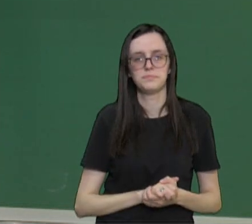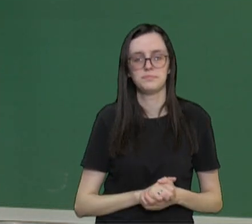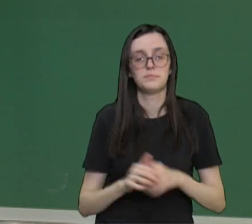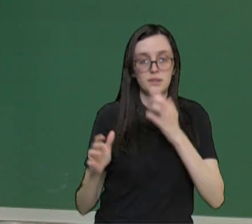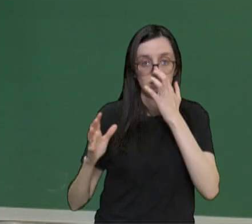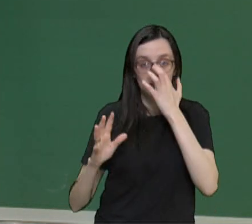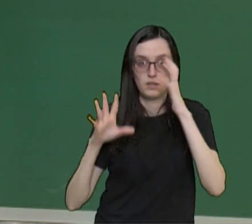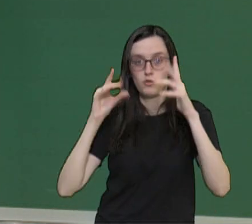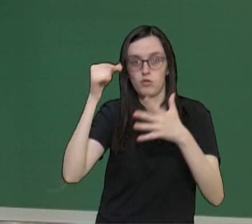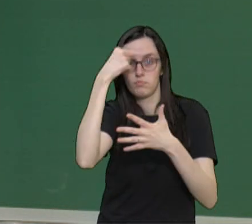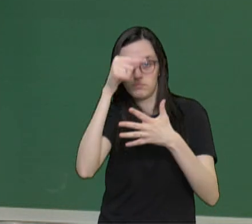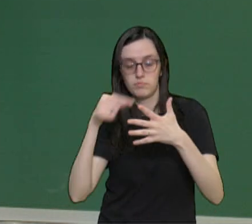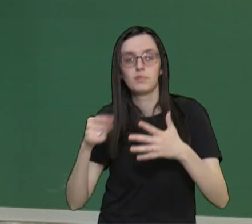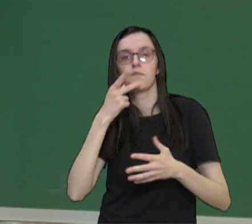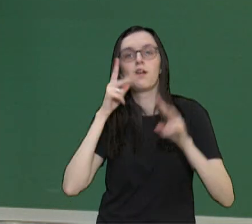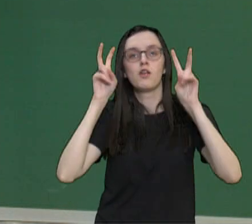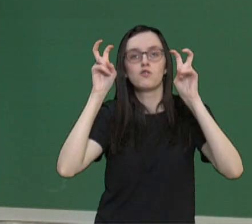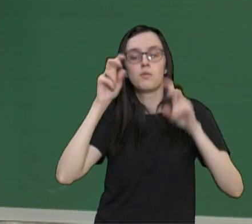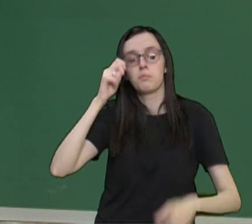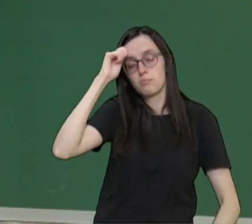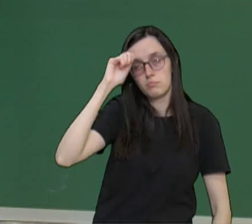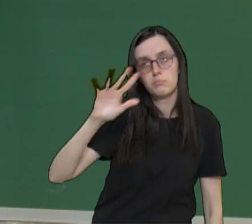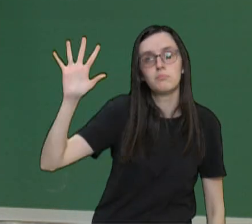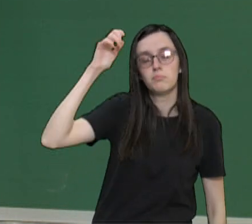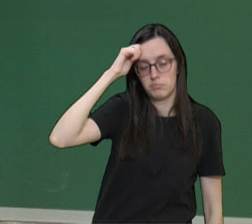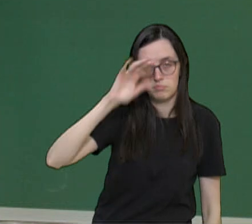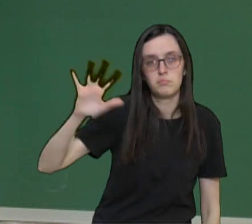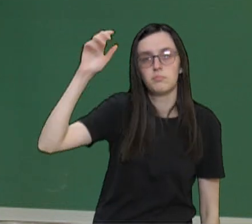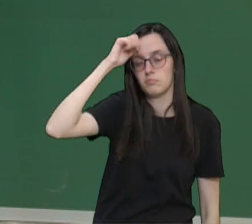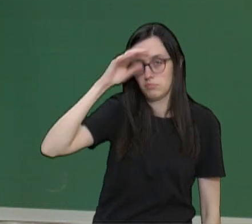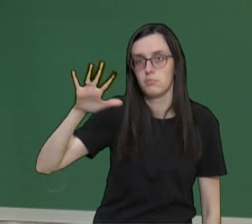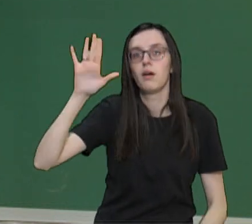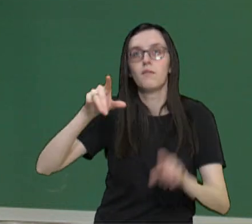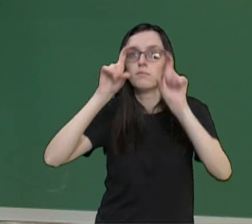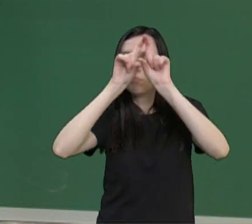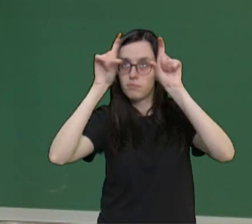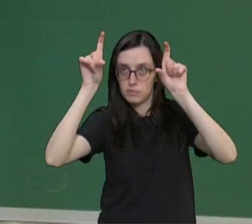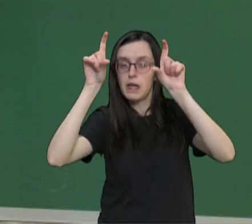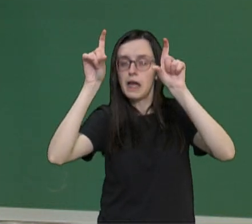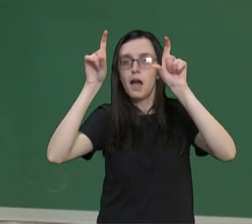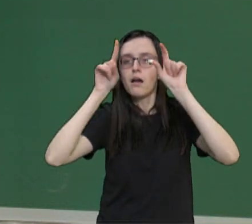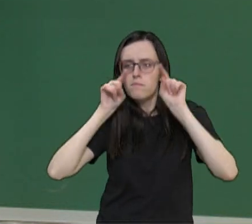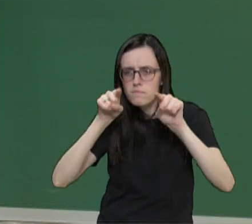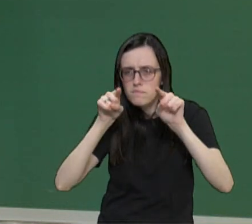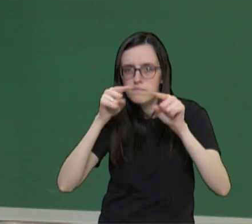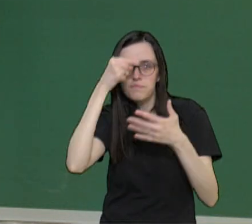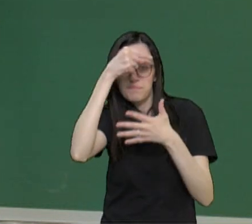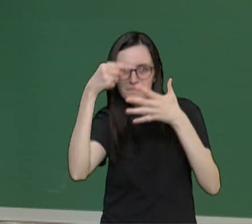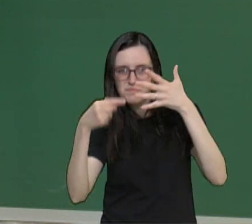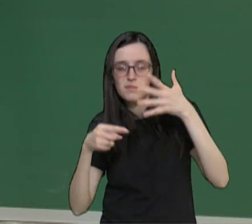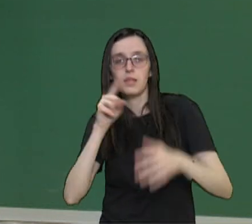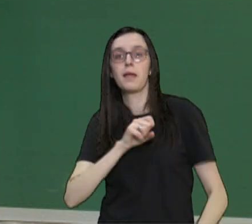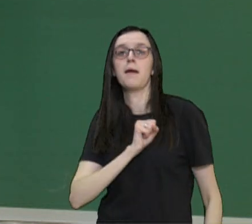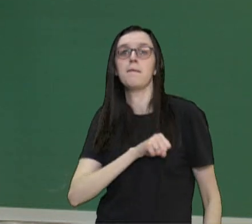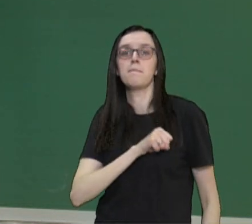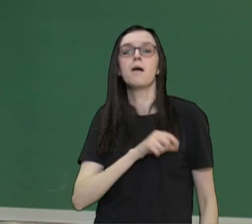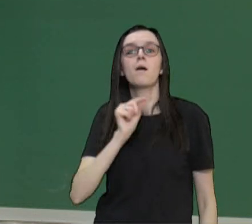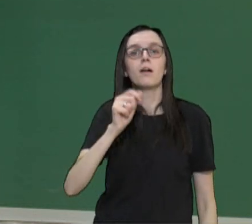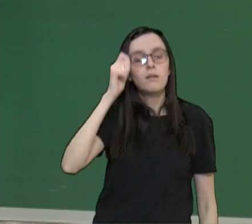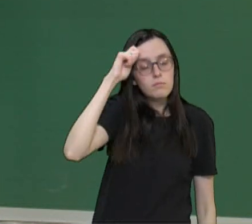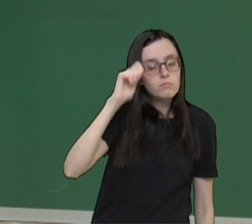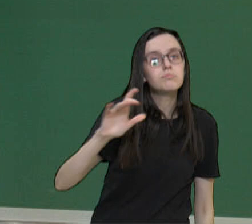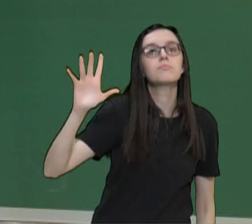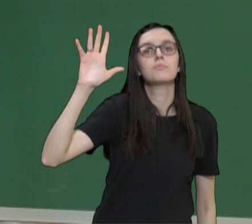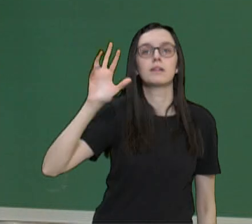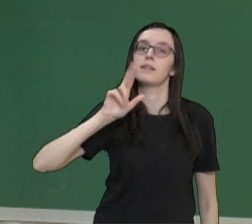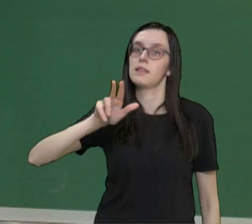de uma, colocava a palavra idealizava. Podia estar correta num certo ponto, mas a grande pegadinha era a palavra idealizava.